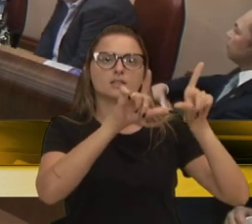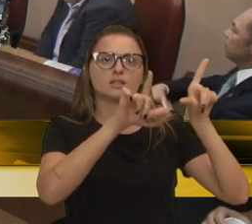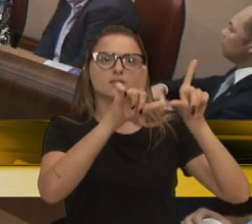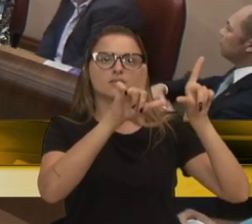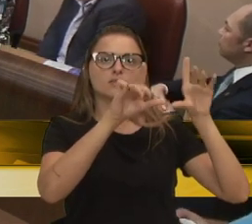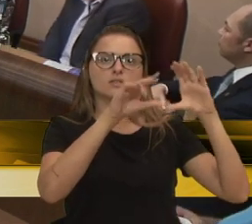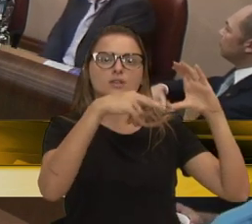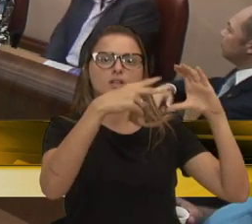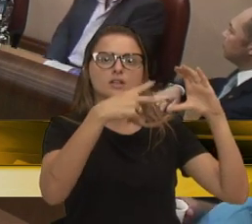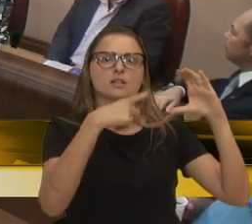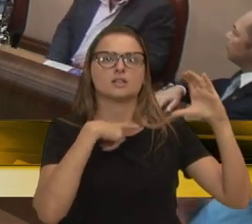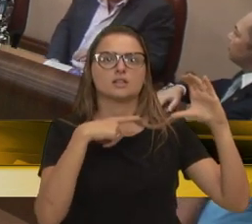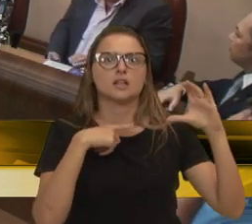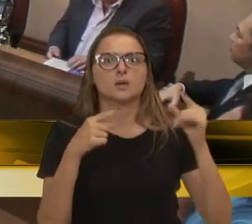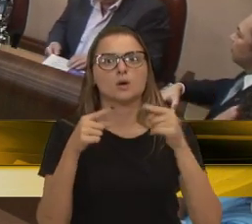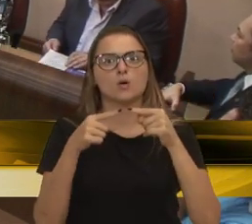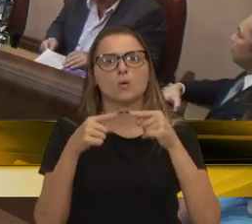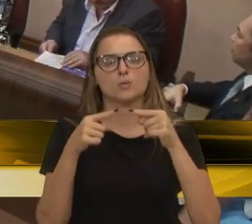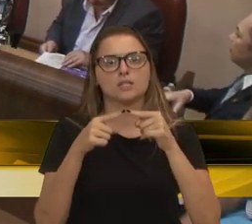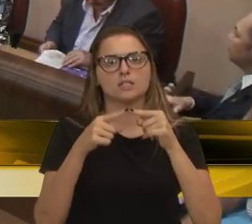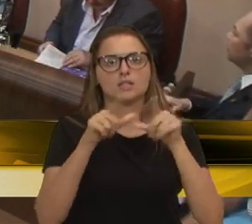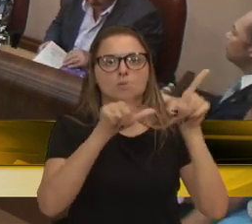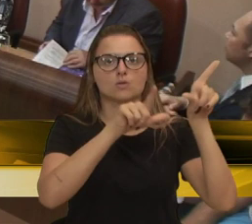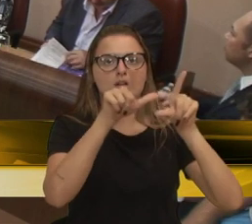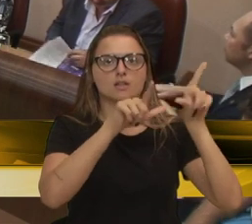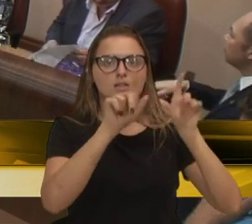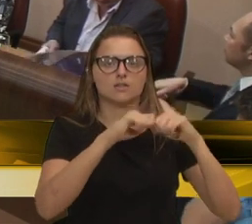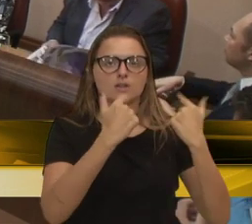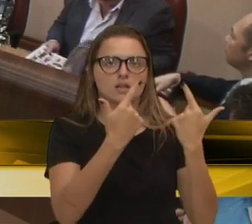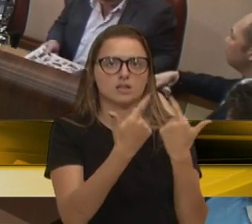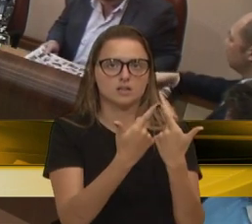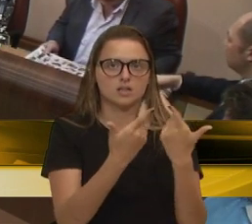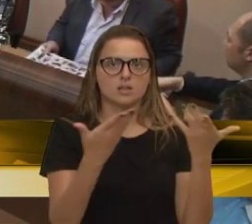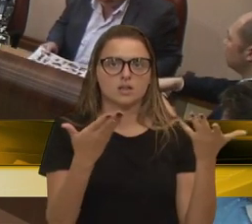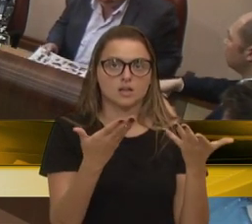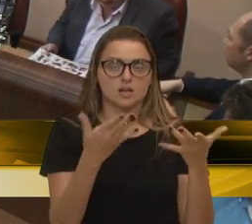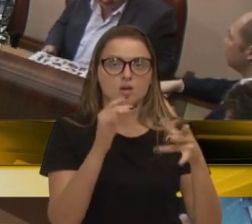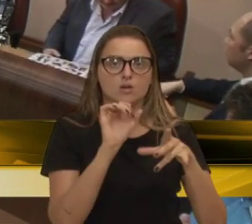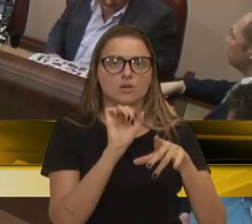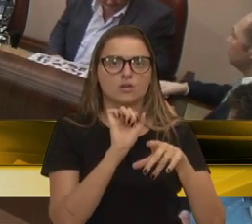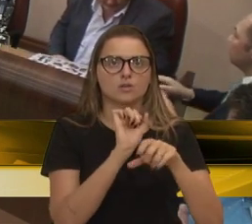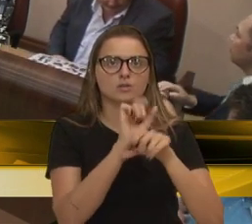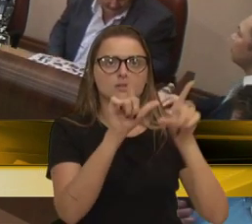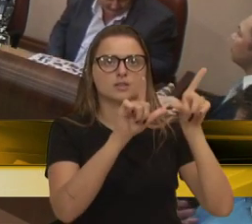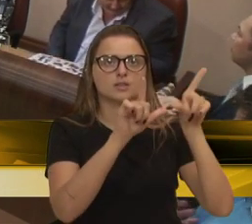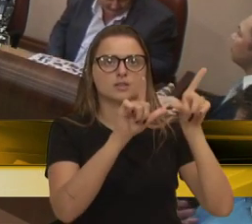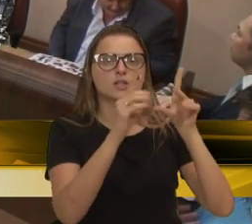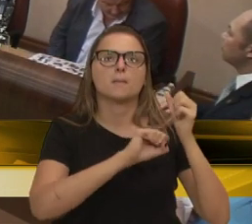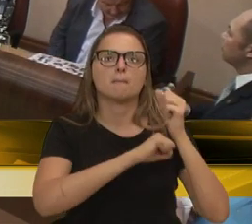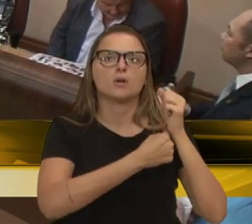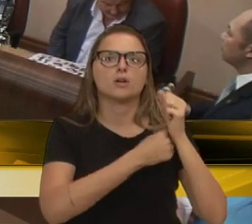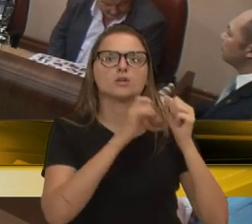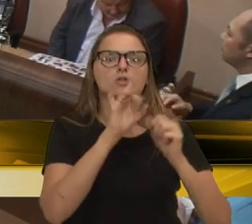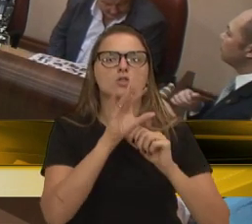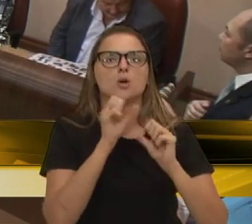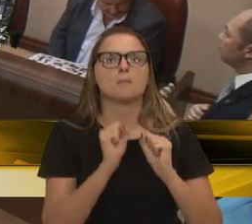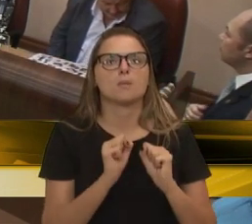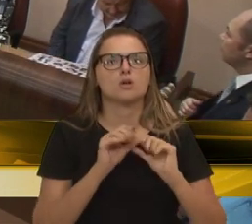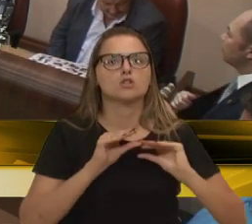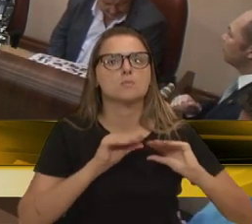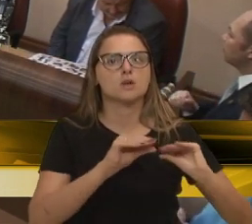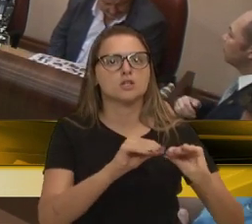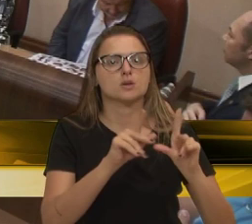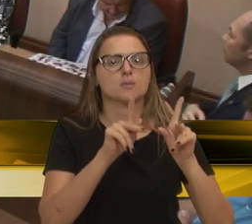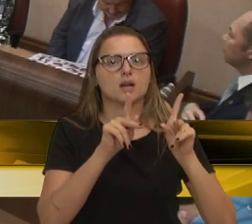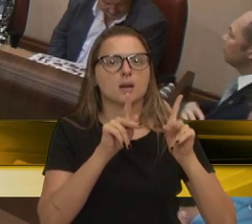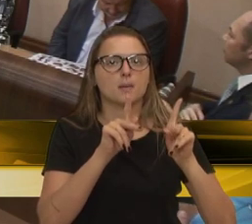com a TV Assembleia. Nosso aparelho retransmissor está estragado e, como é um aparelho lacrado, mexido pelo